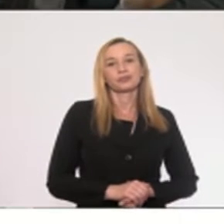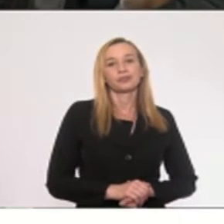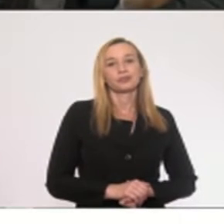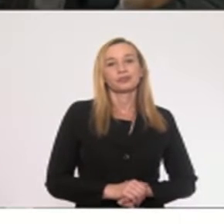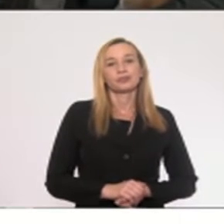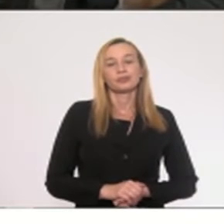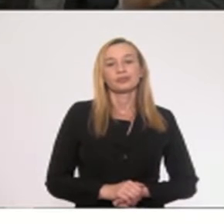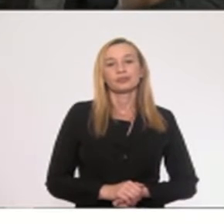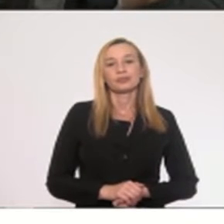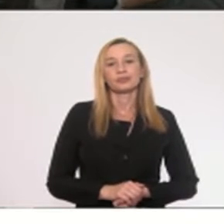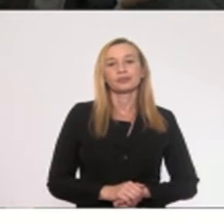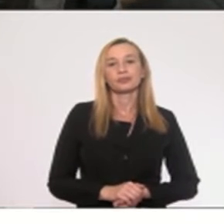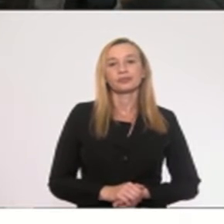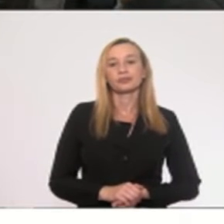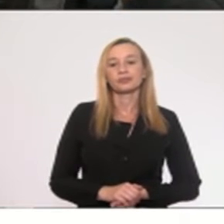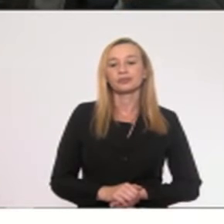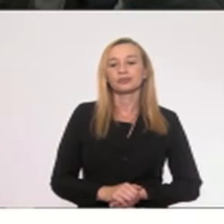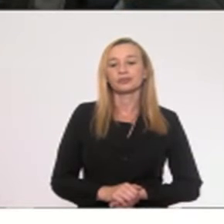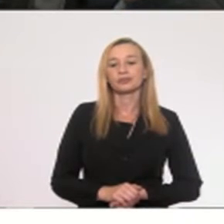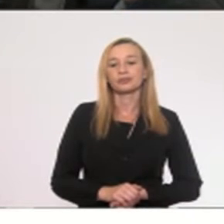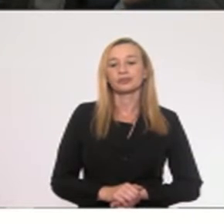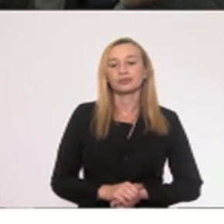Tem mais um destaque.